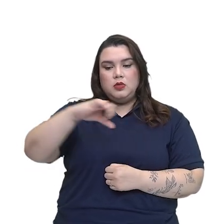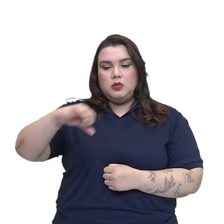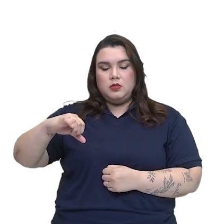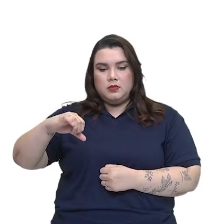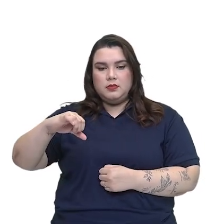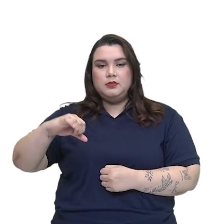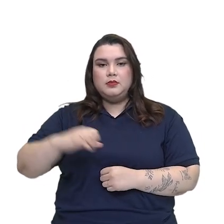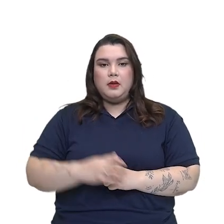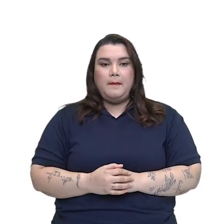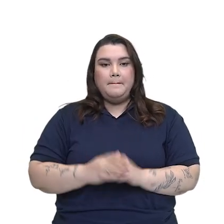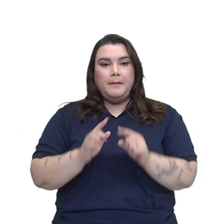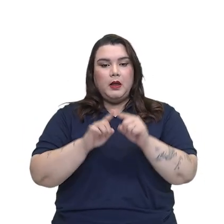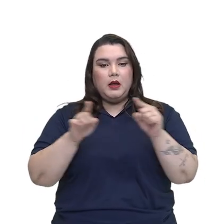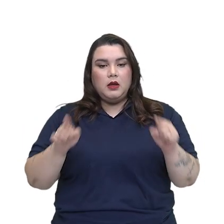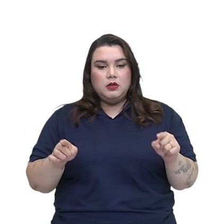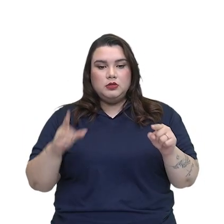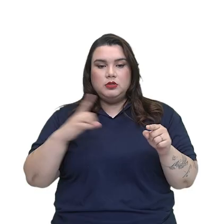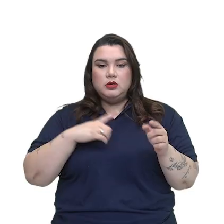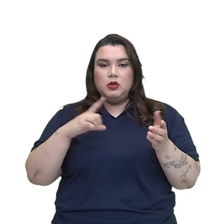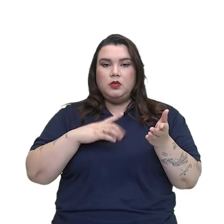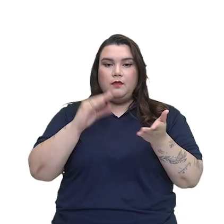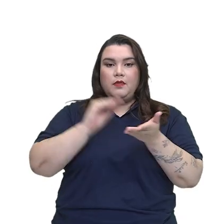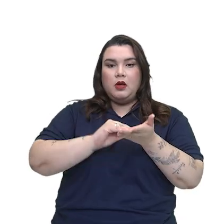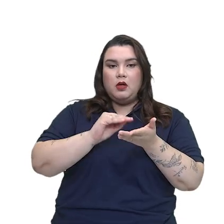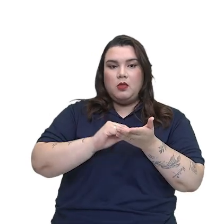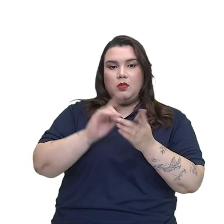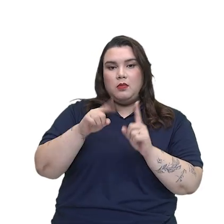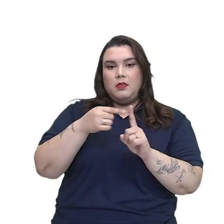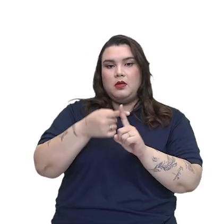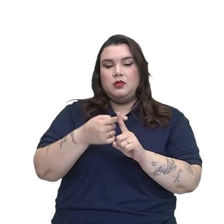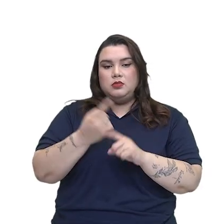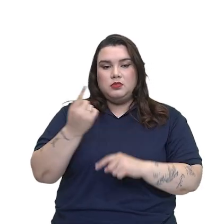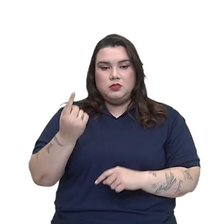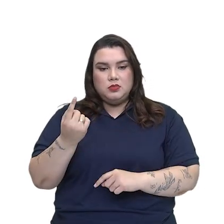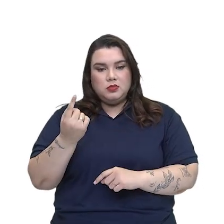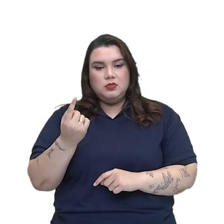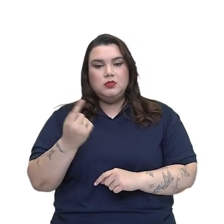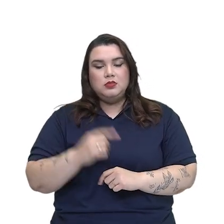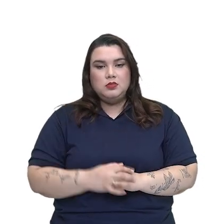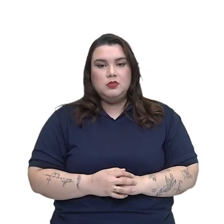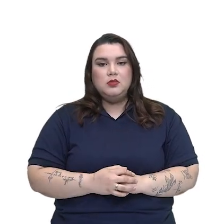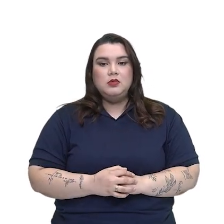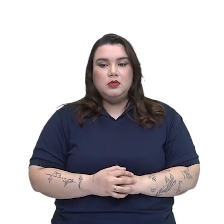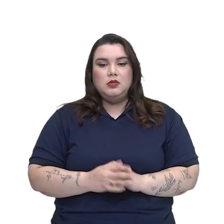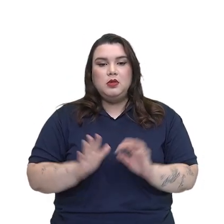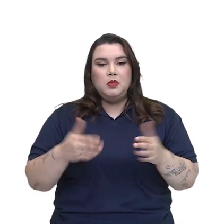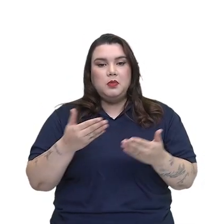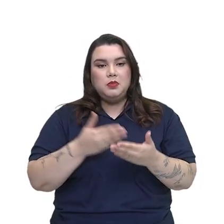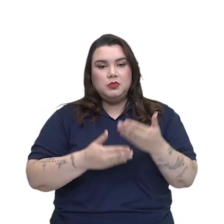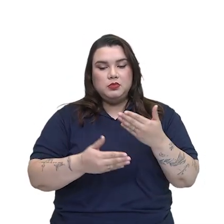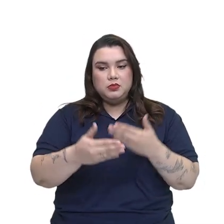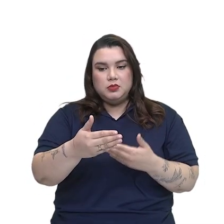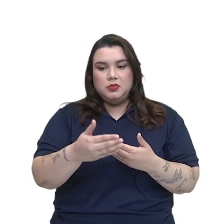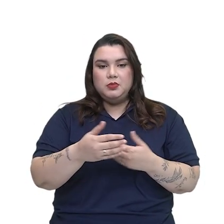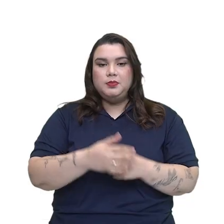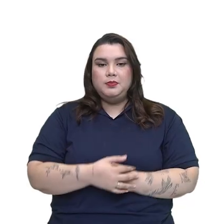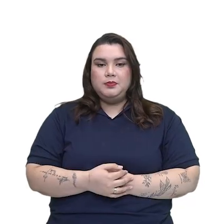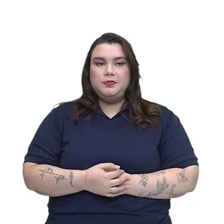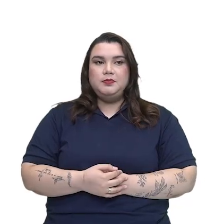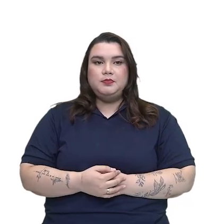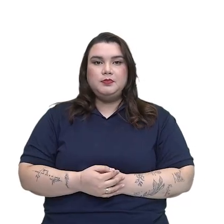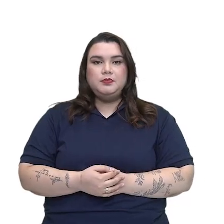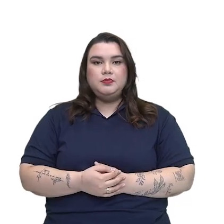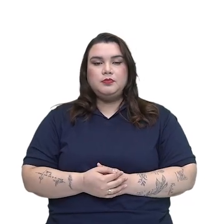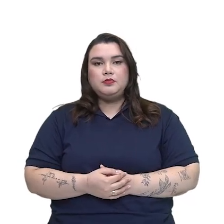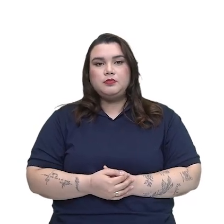0,09. Só que está faltando agora mais uma vez. Aí a conta continua. Mais uma vez.